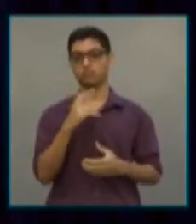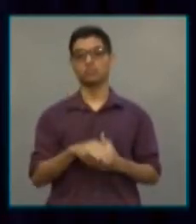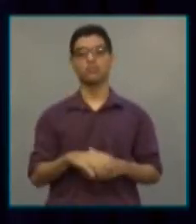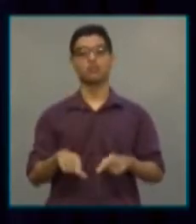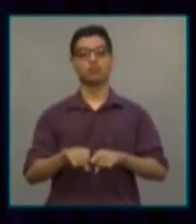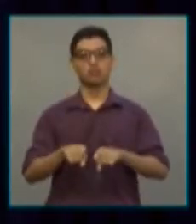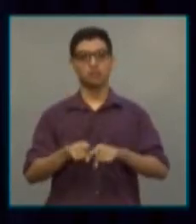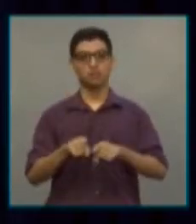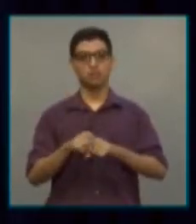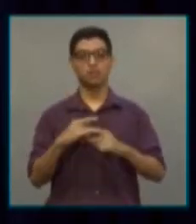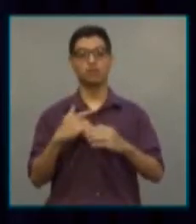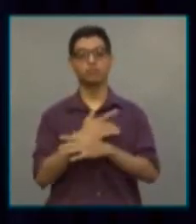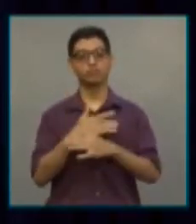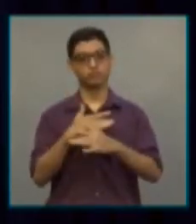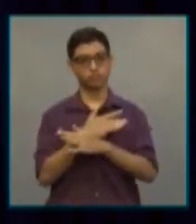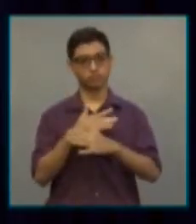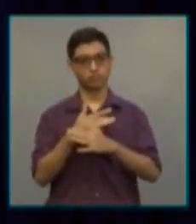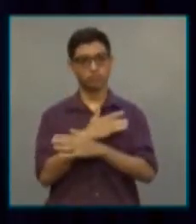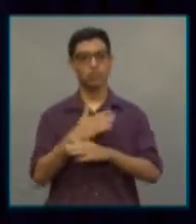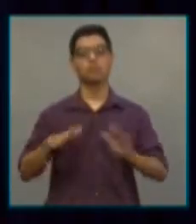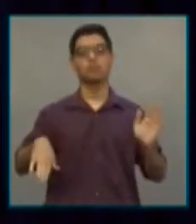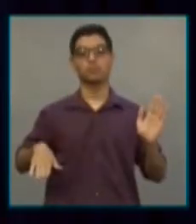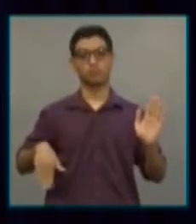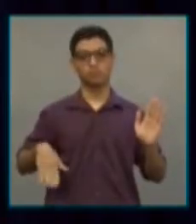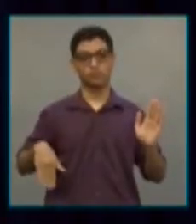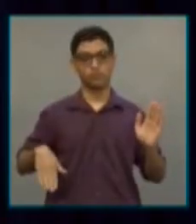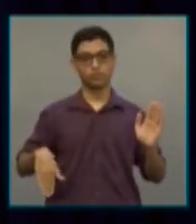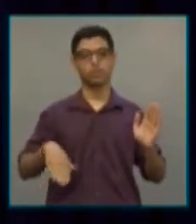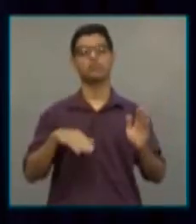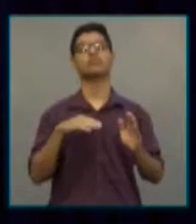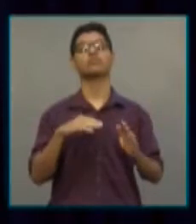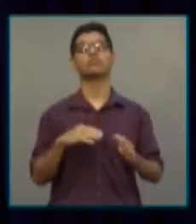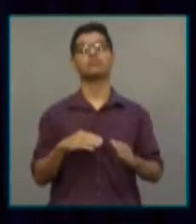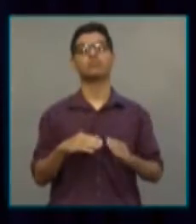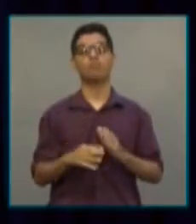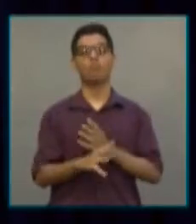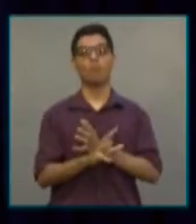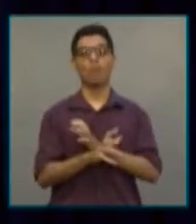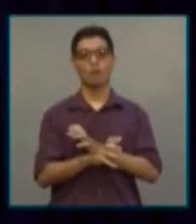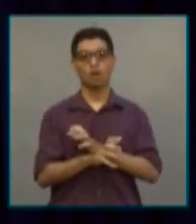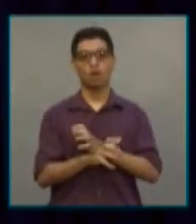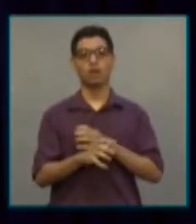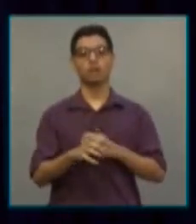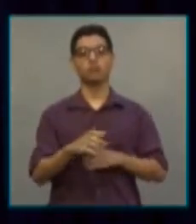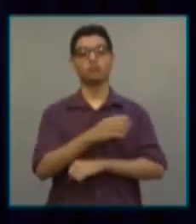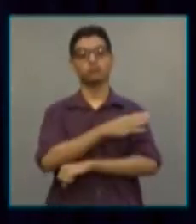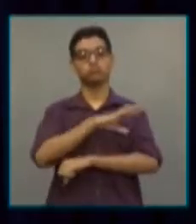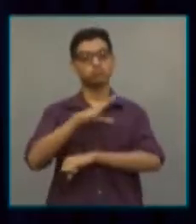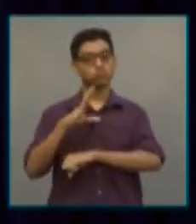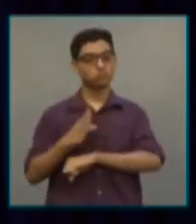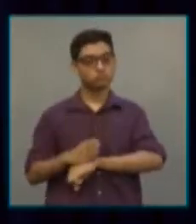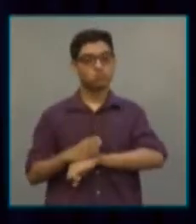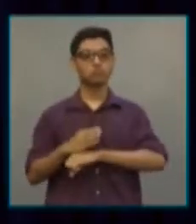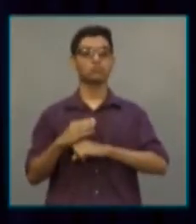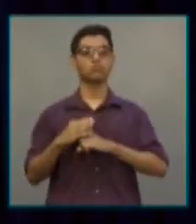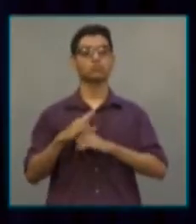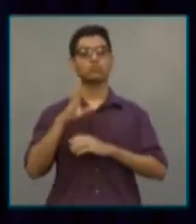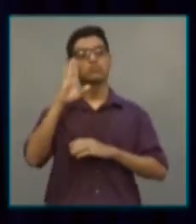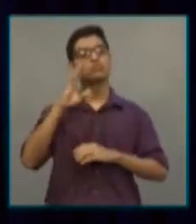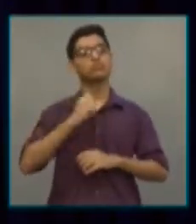metropolitana, das praias, do sertão, das serras, por onde andamos, inclusive, em defesa das